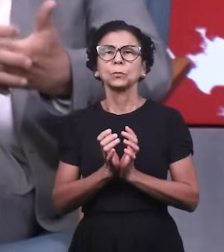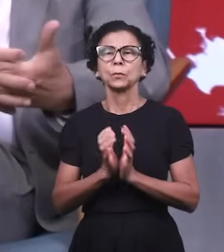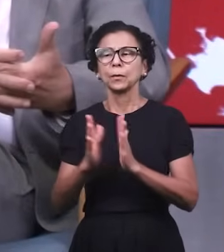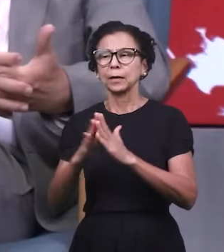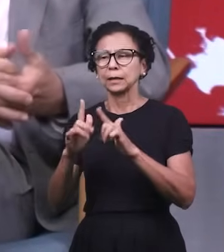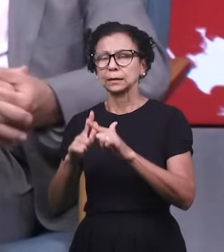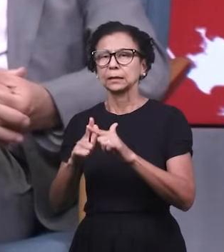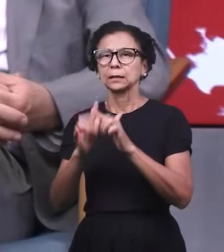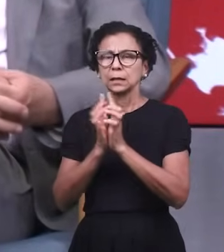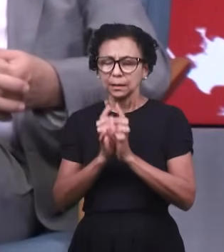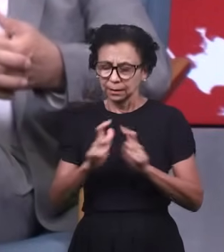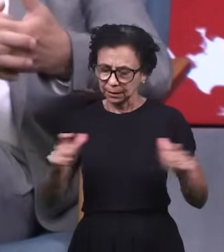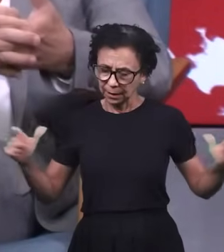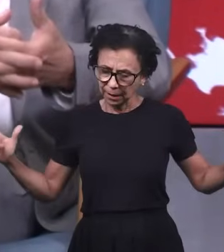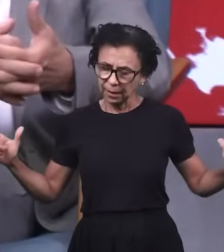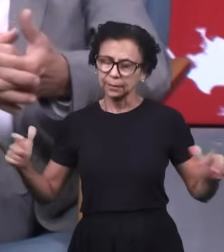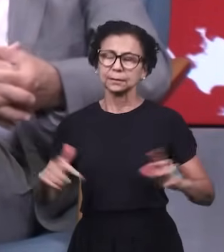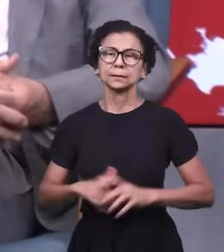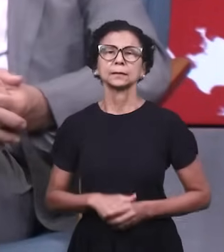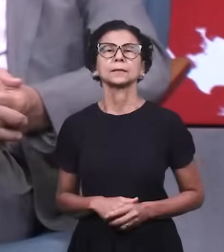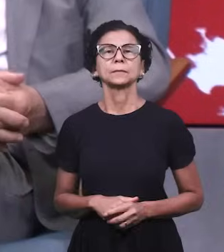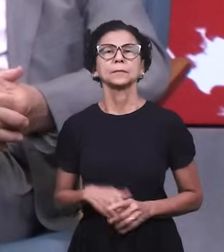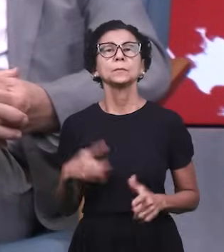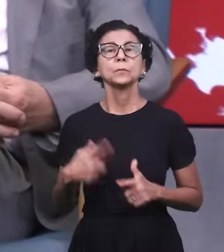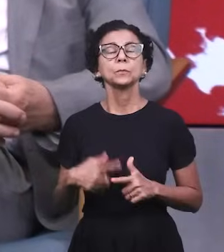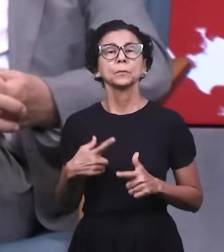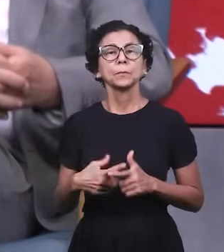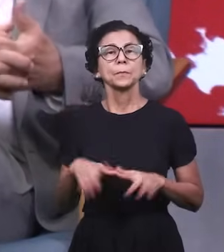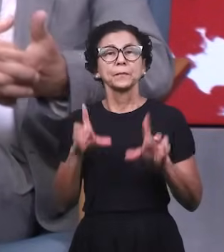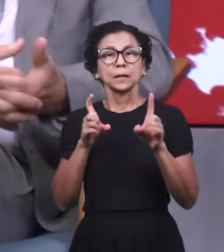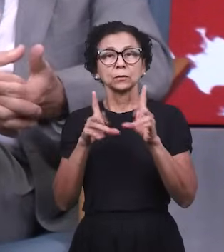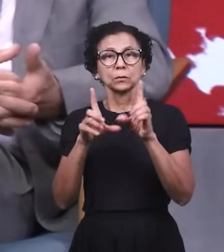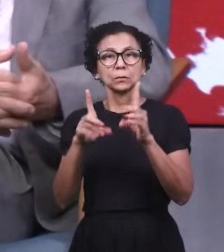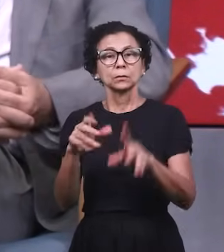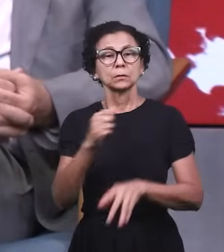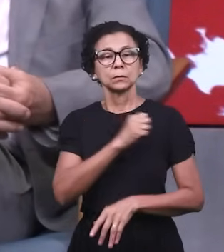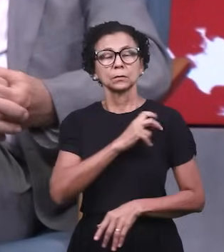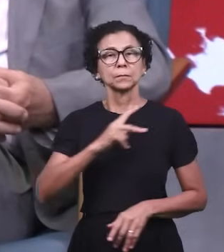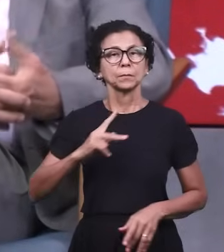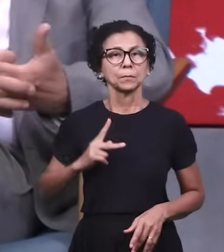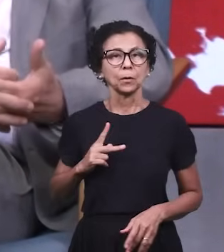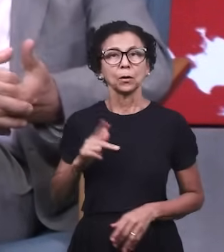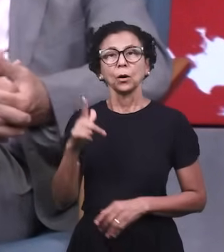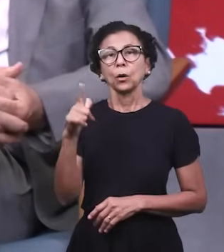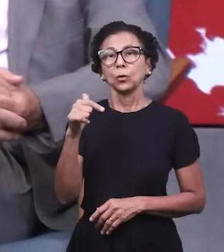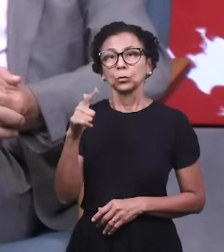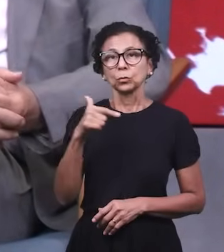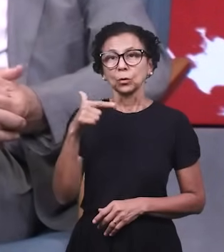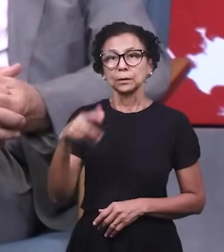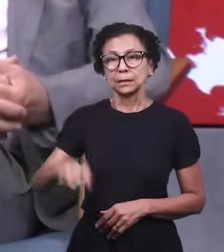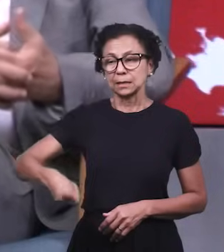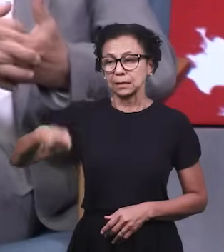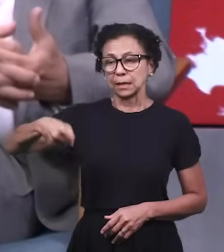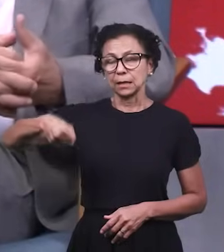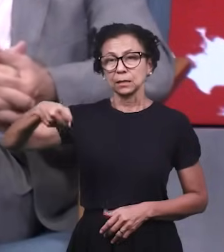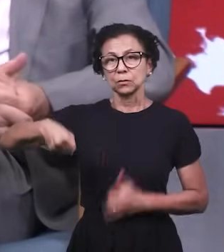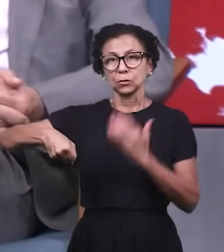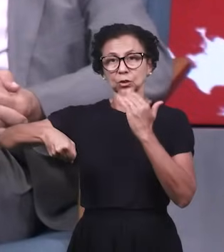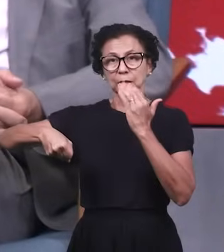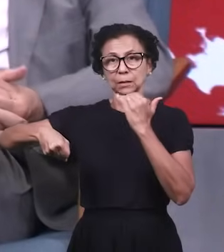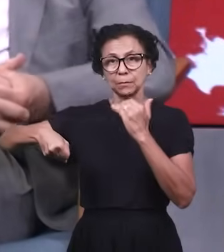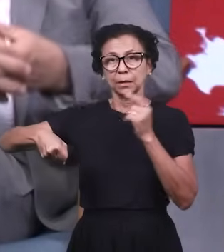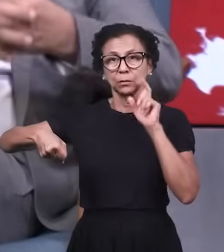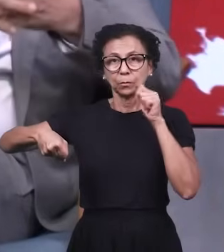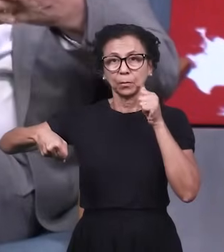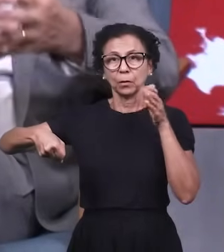A doutrina apostólica. Os 12 ali, cestos, fala da doutrina, ela está